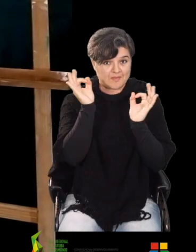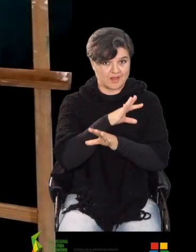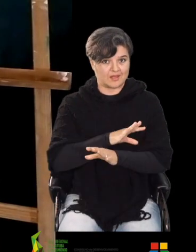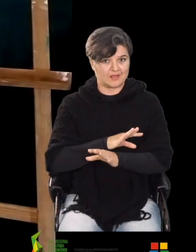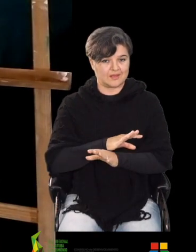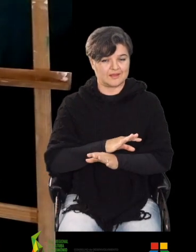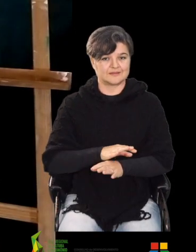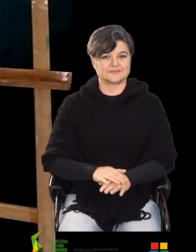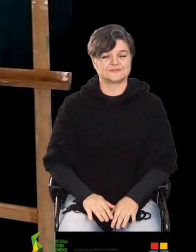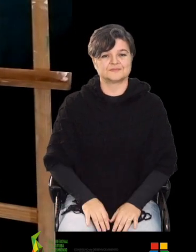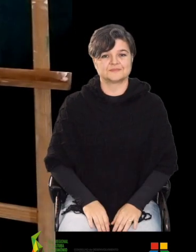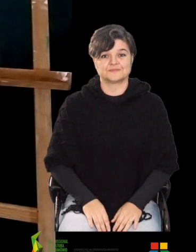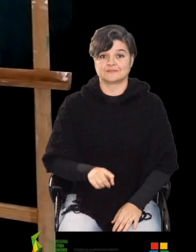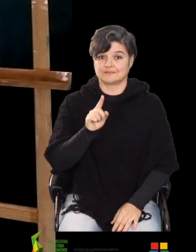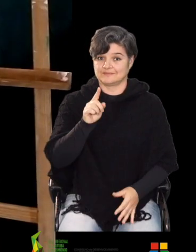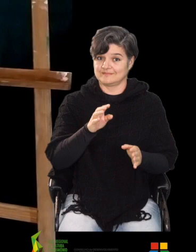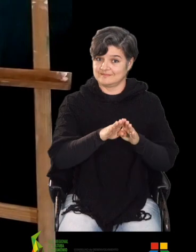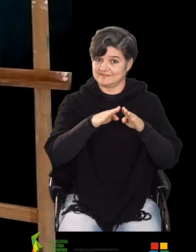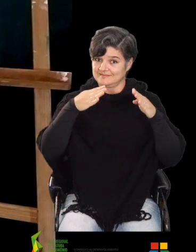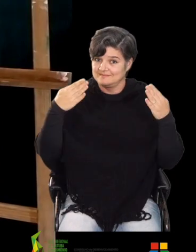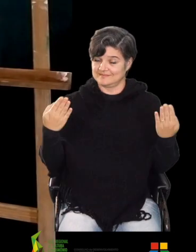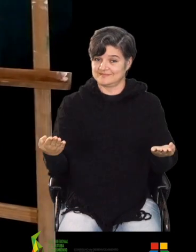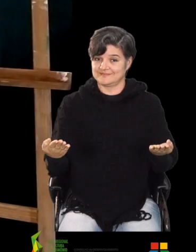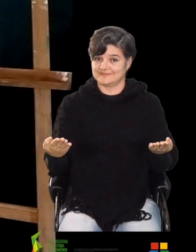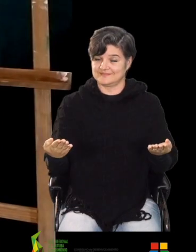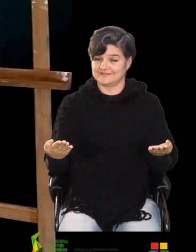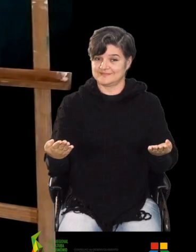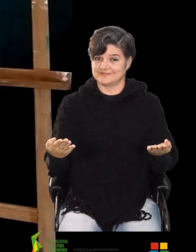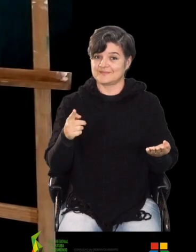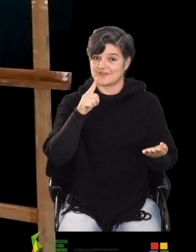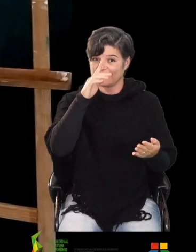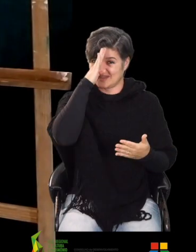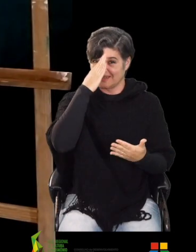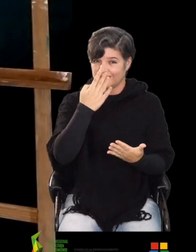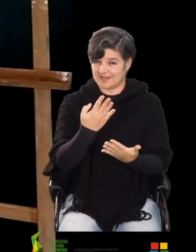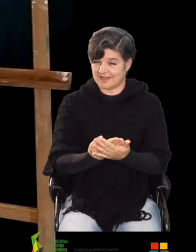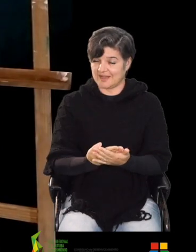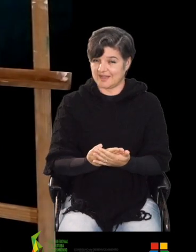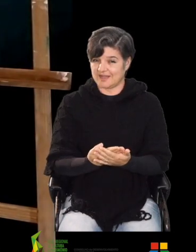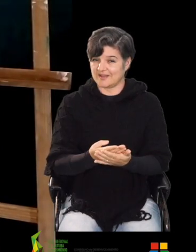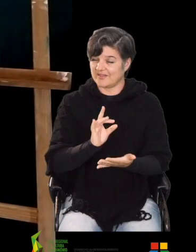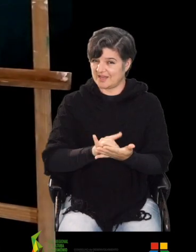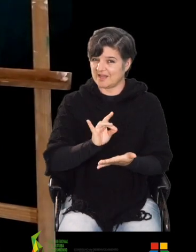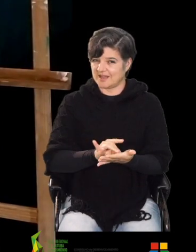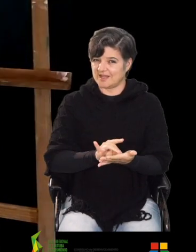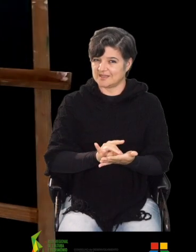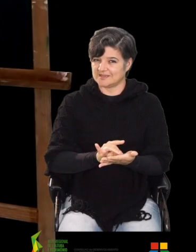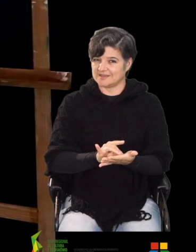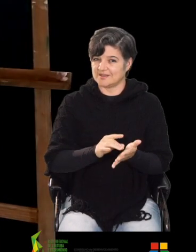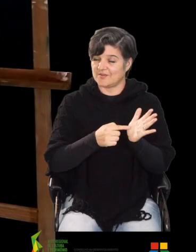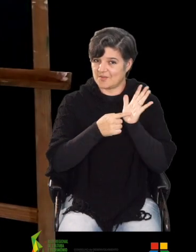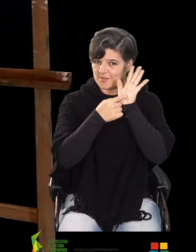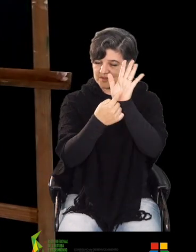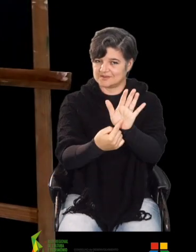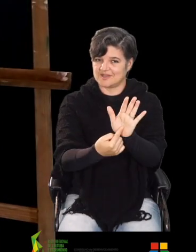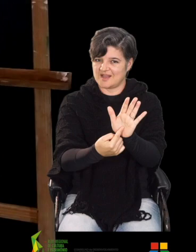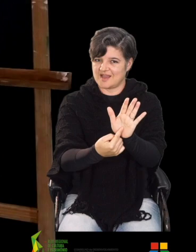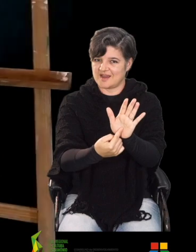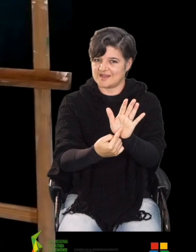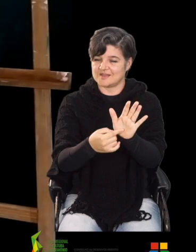vou abrir tô acreditando muito é só que